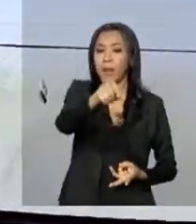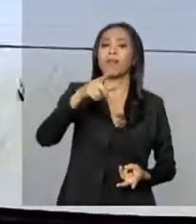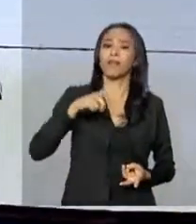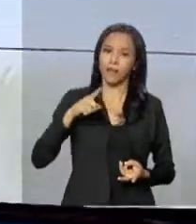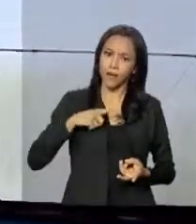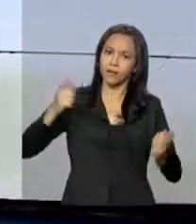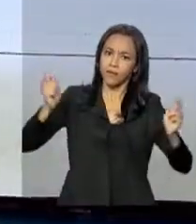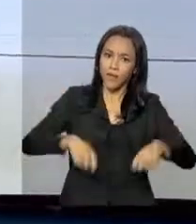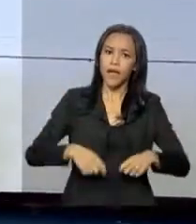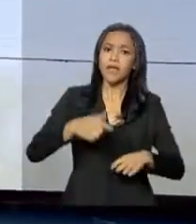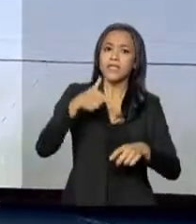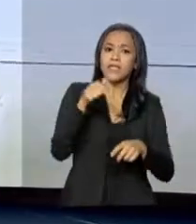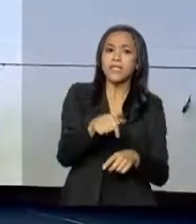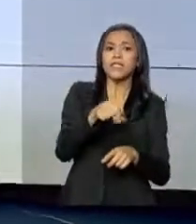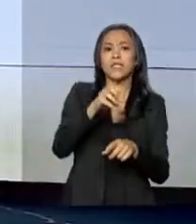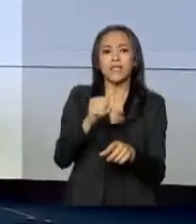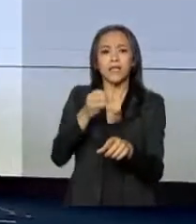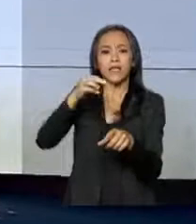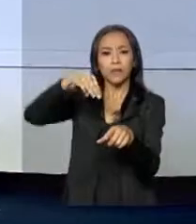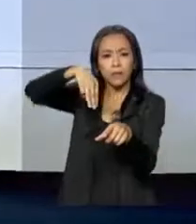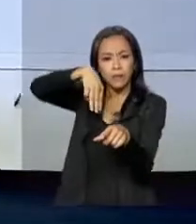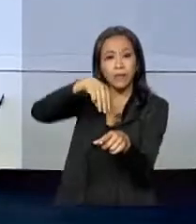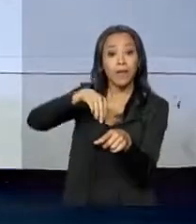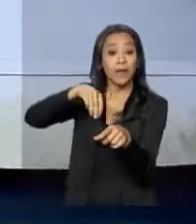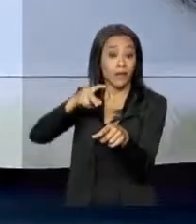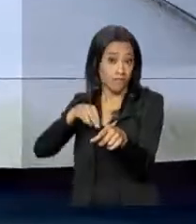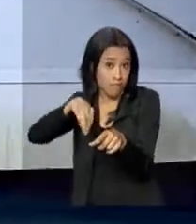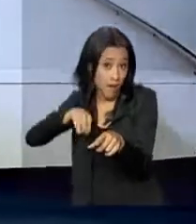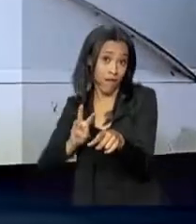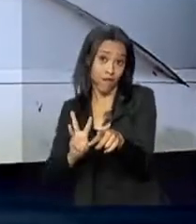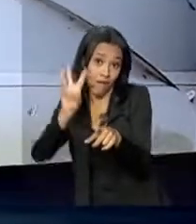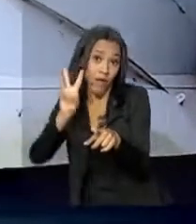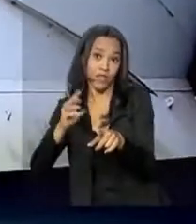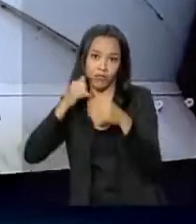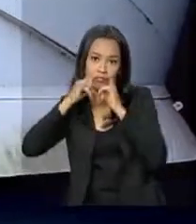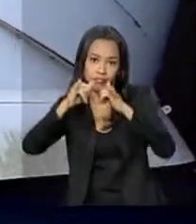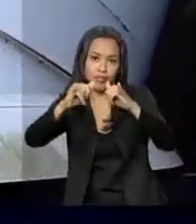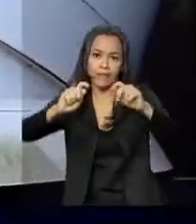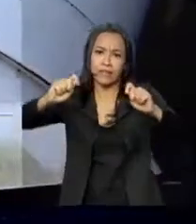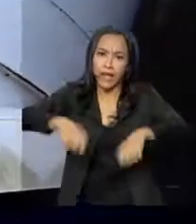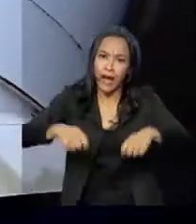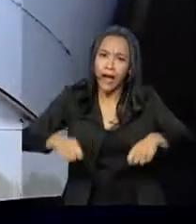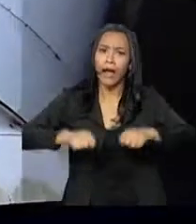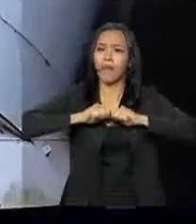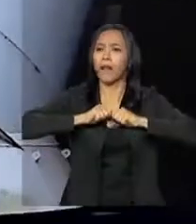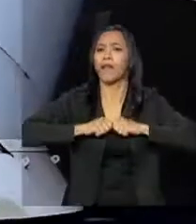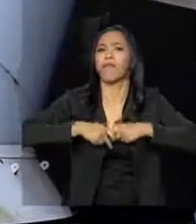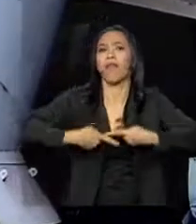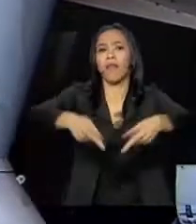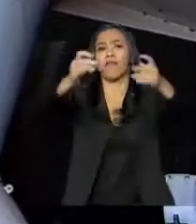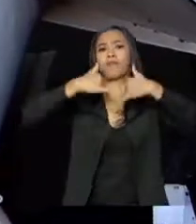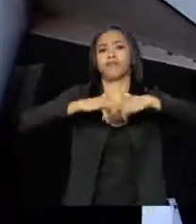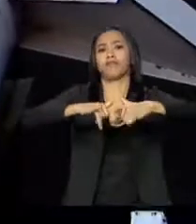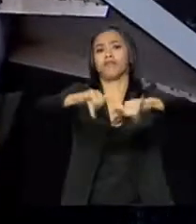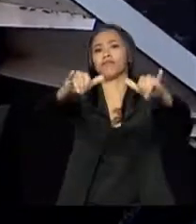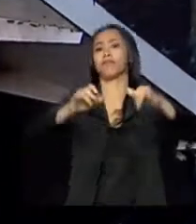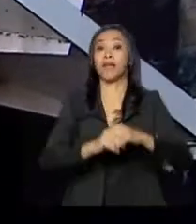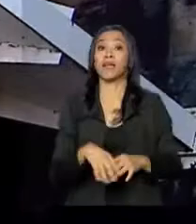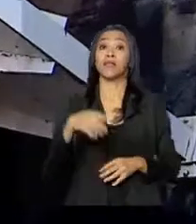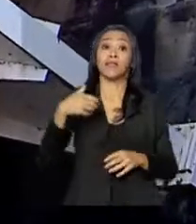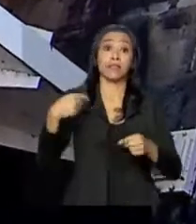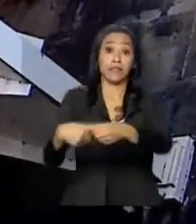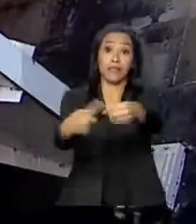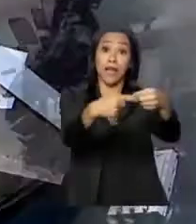gerar até 700 megawatts de energia, o suficiente para abastecer uma cidade de 2,5 milhões